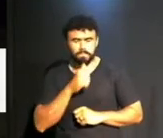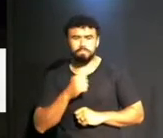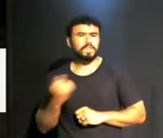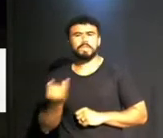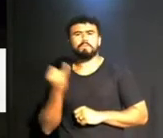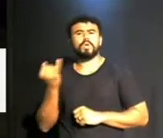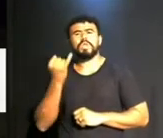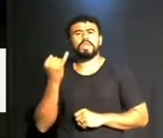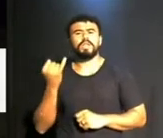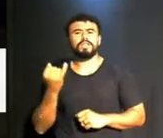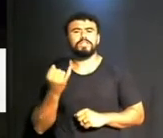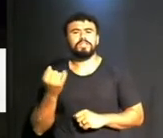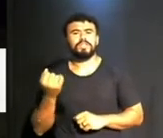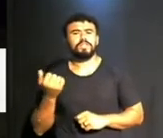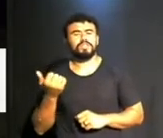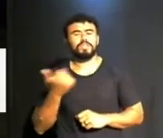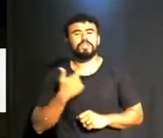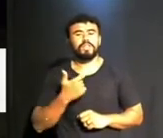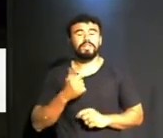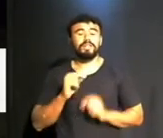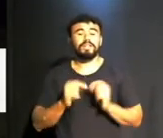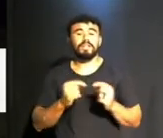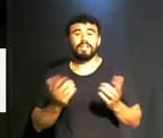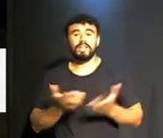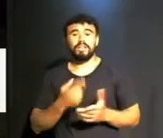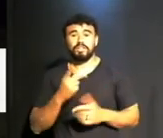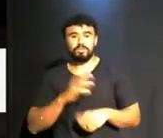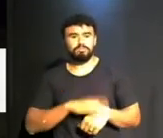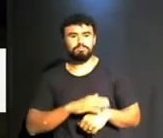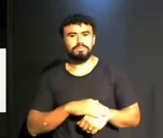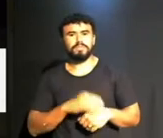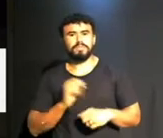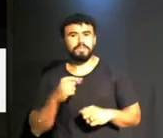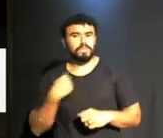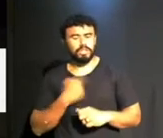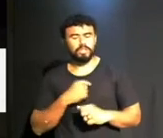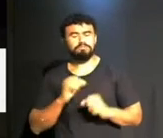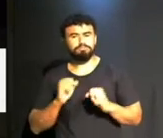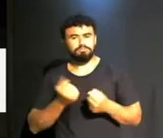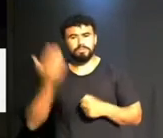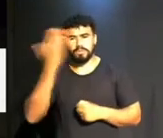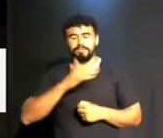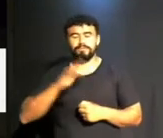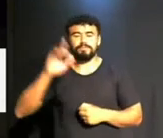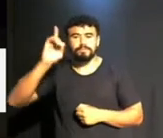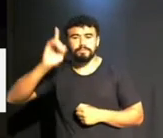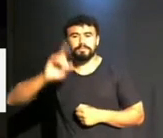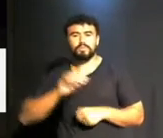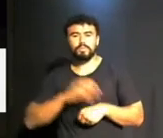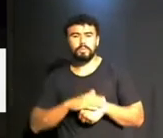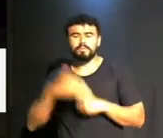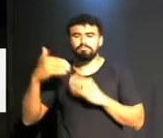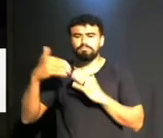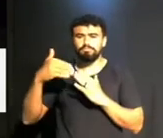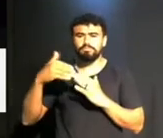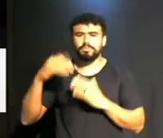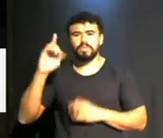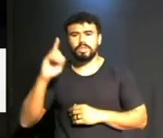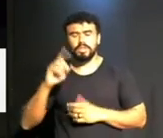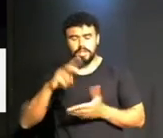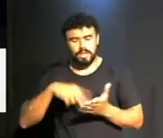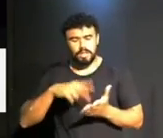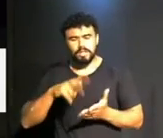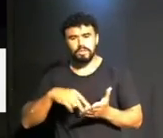é mais importante é a devoção e você transferir seu tempo e sua energia para presença para o tempo com Deus para